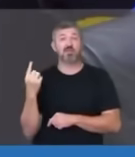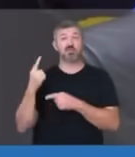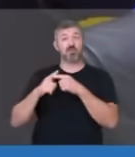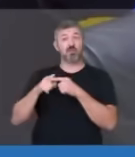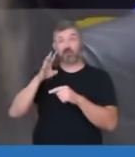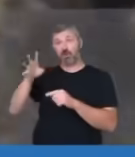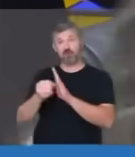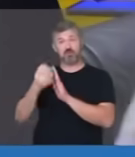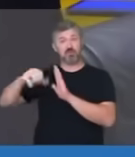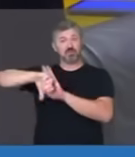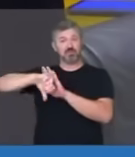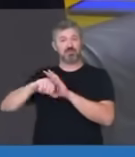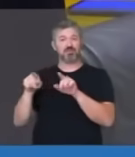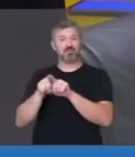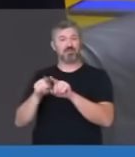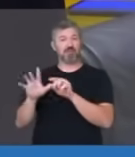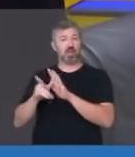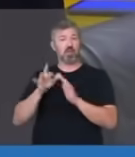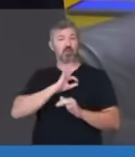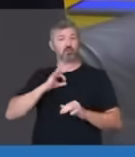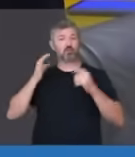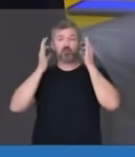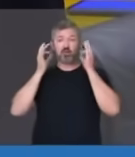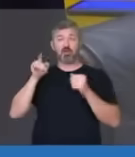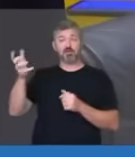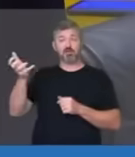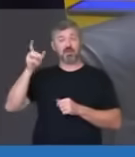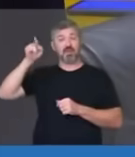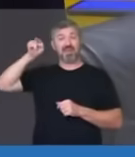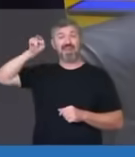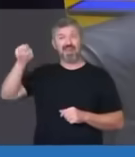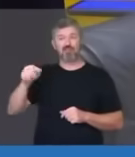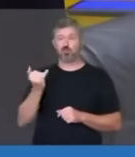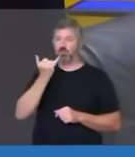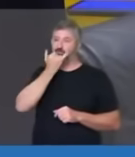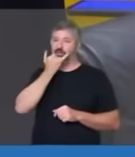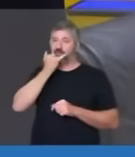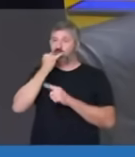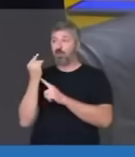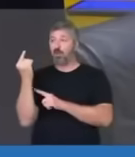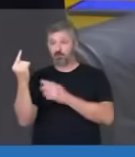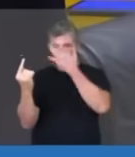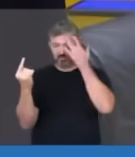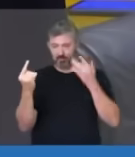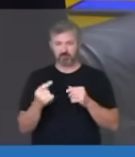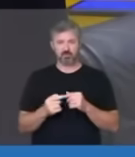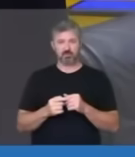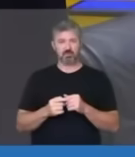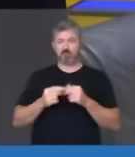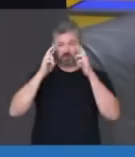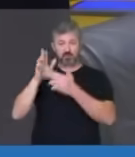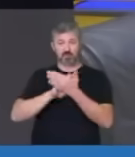de vários crimes, inclusive de ser ladrão de joias. Eles querem fazer esta anistia específica e desrespeitar o resultado das